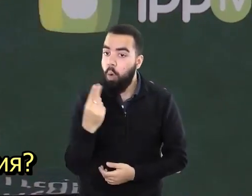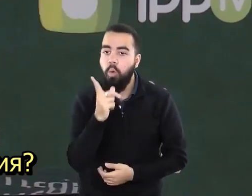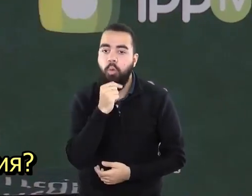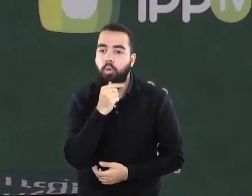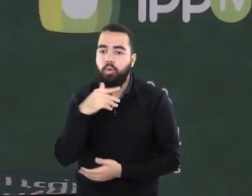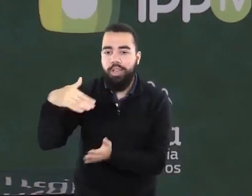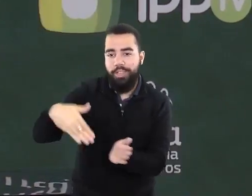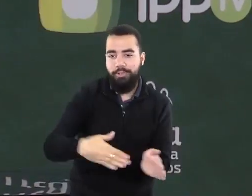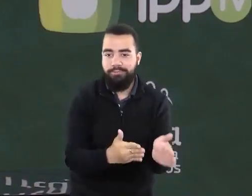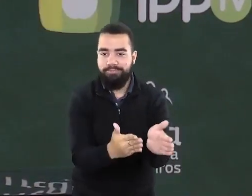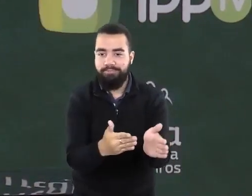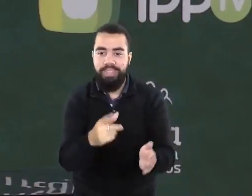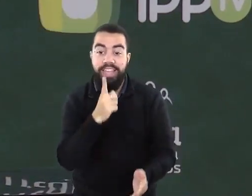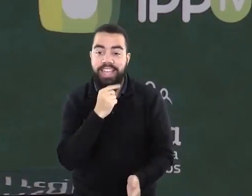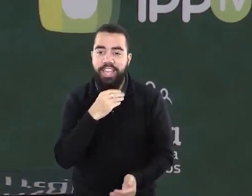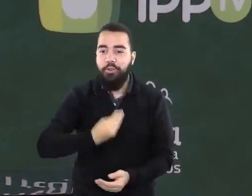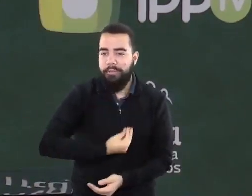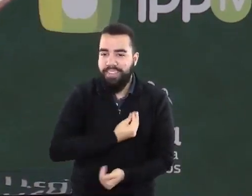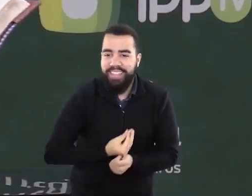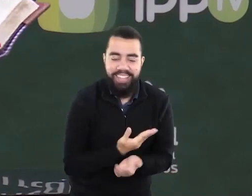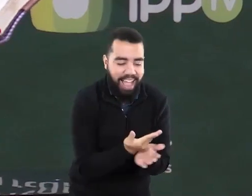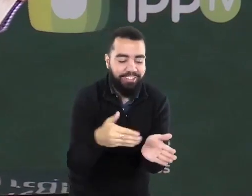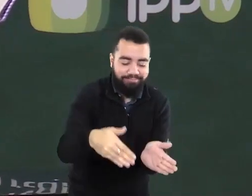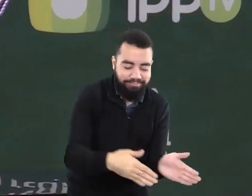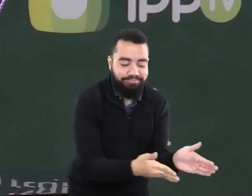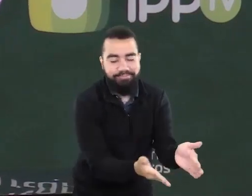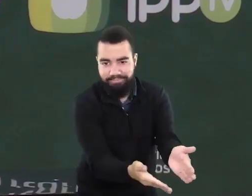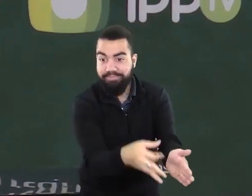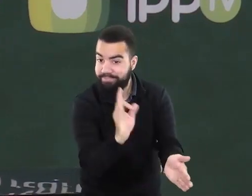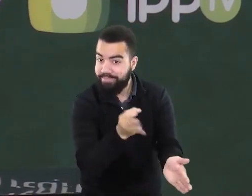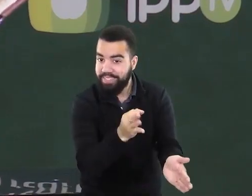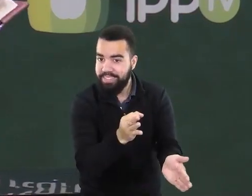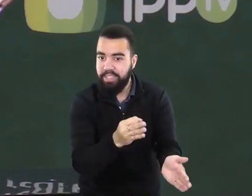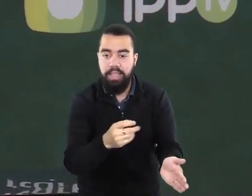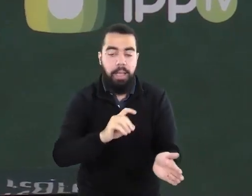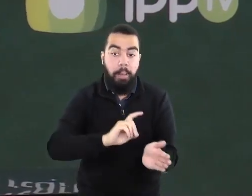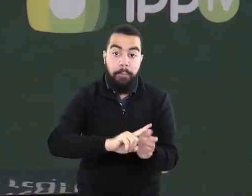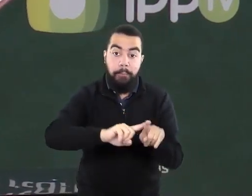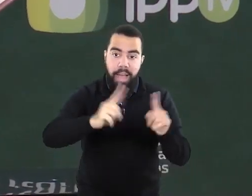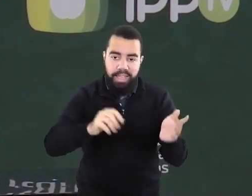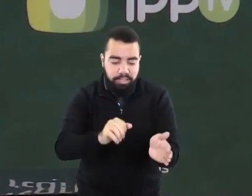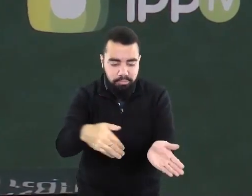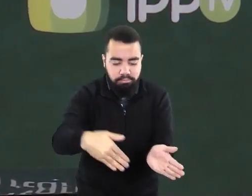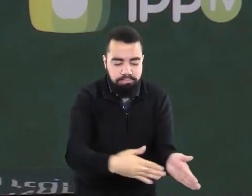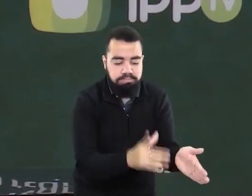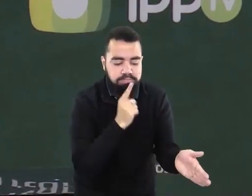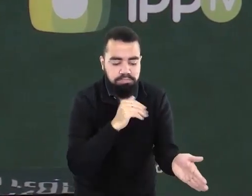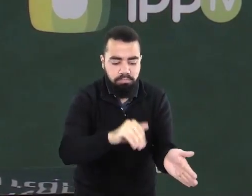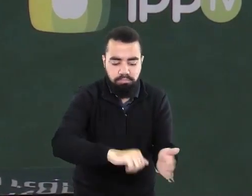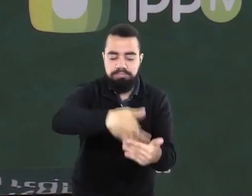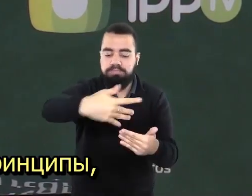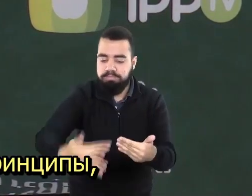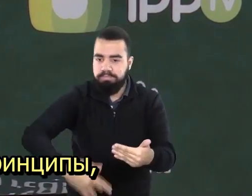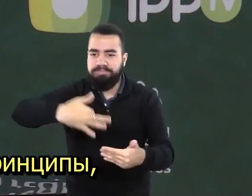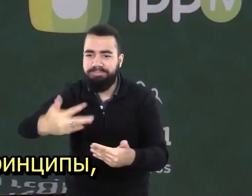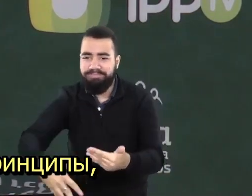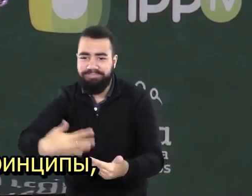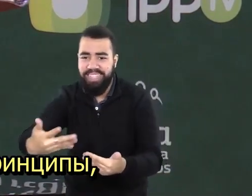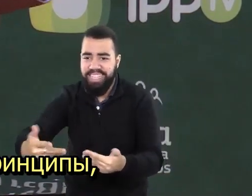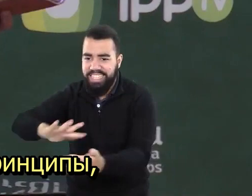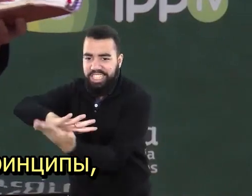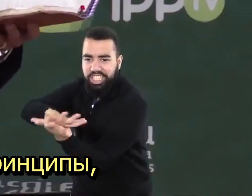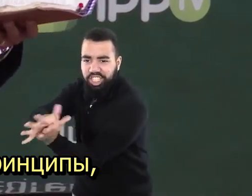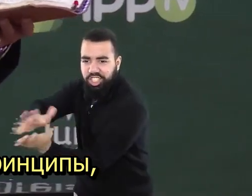inundações? Então, Deus não é sádico. Deus é sábio, Deus é bom. Deus